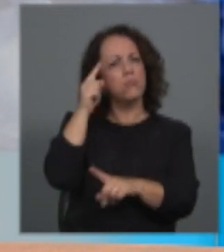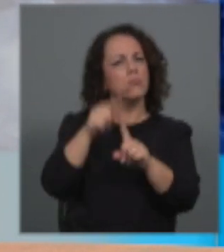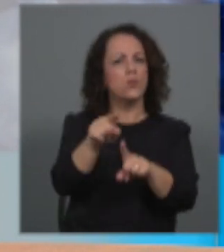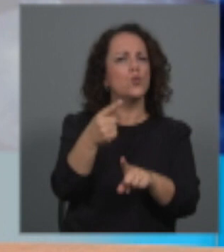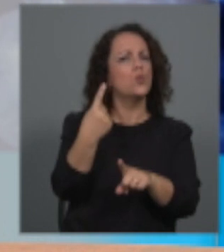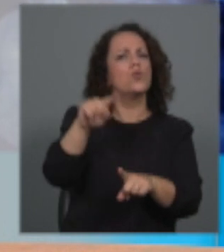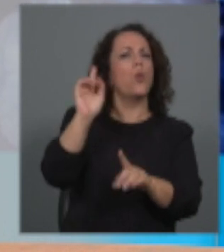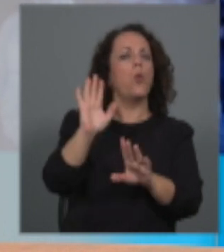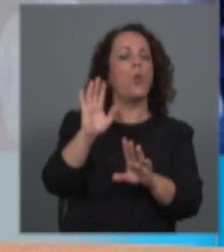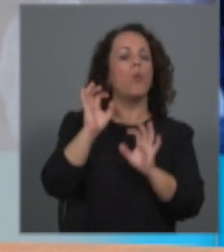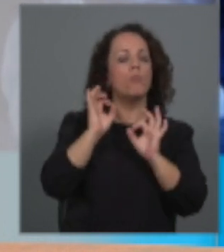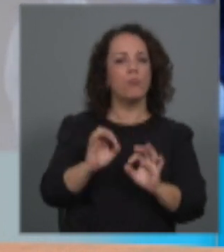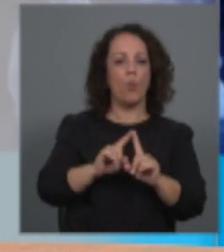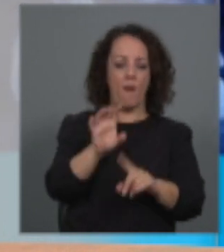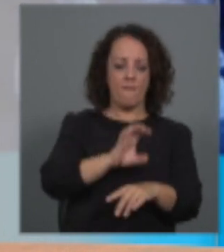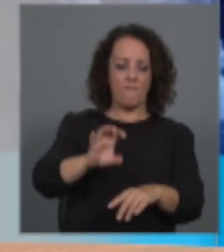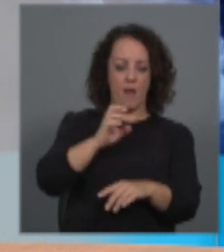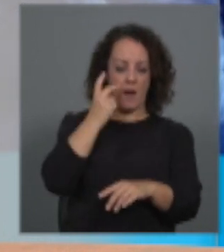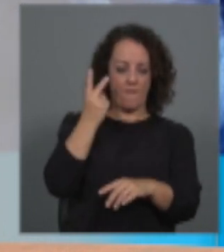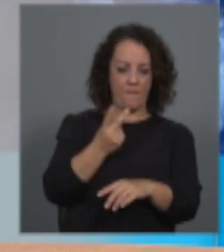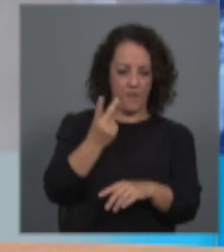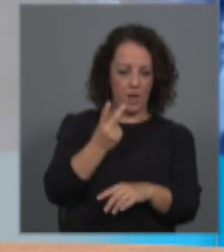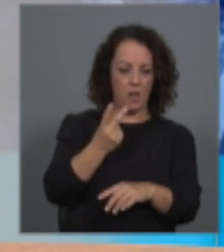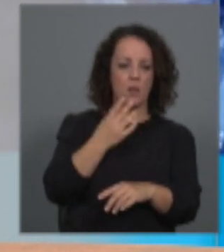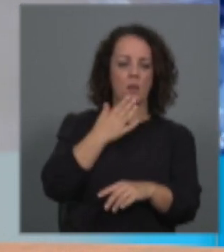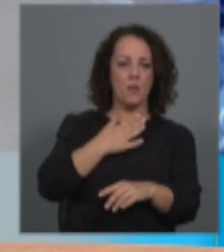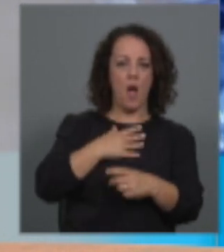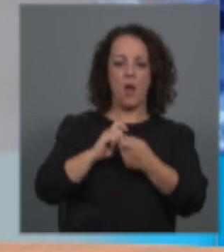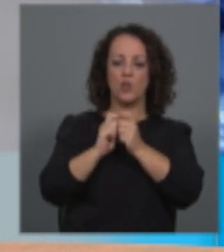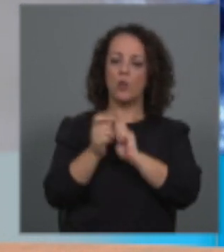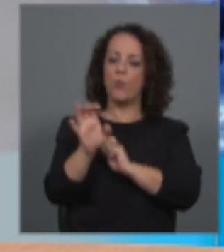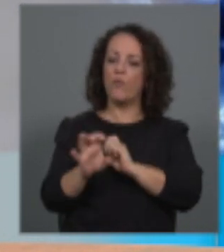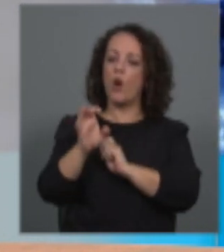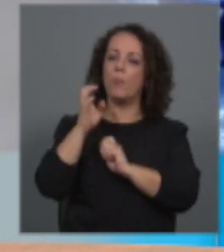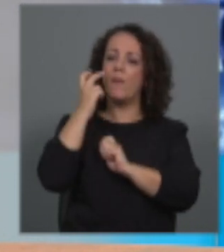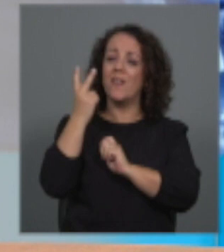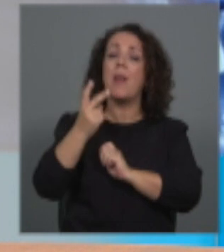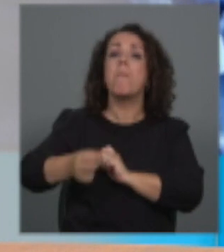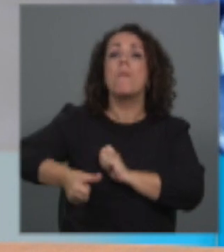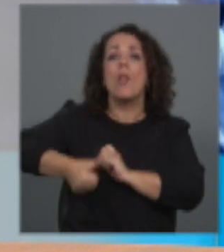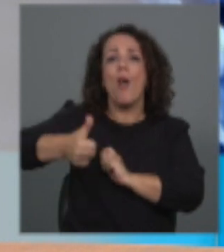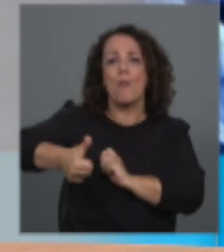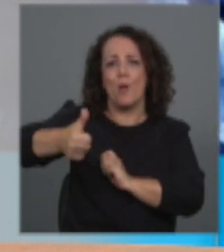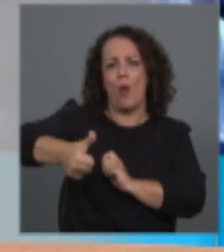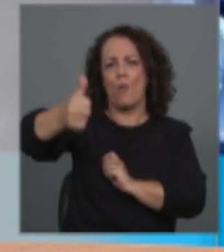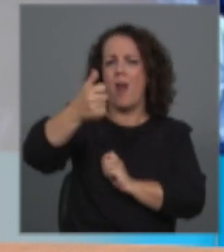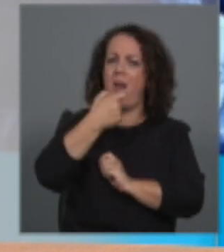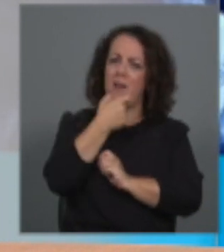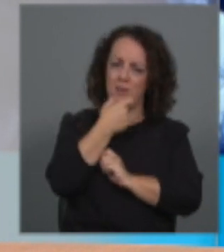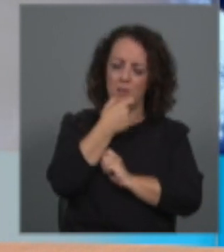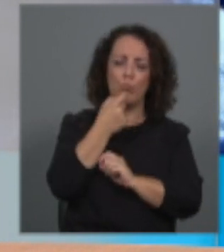de um estilo de vida para outro estilo de vida melhor e sempre melhor, porque o ser